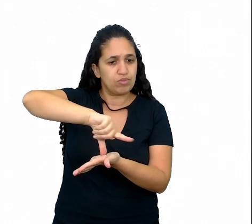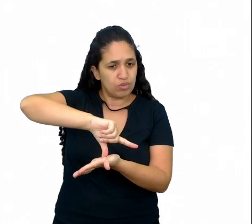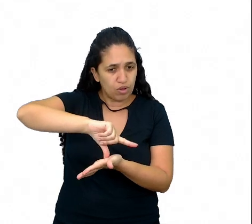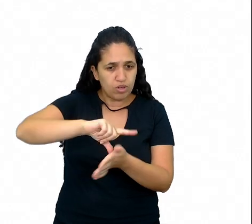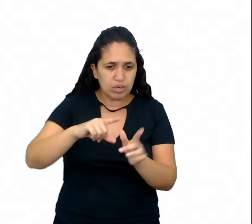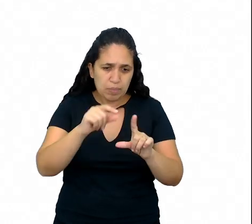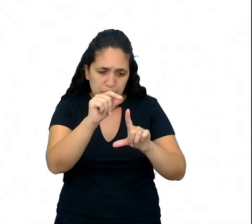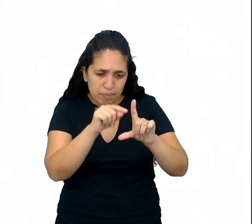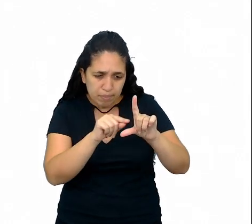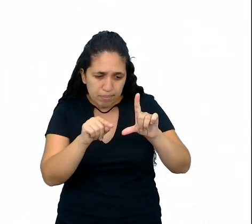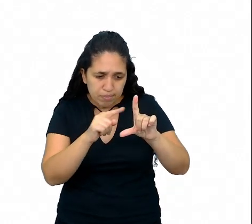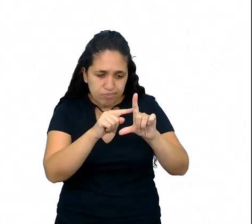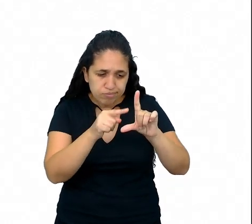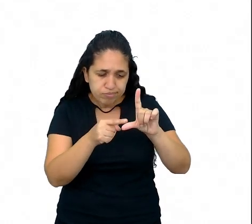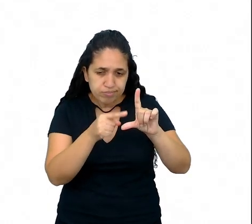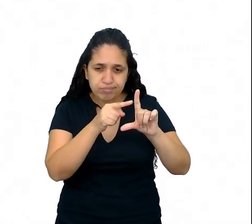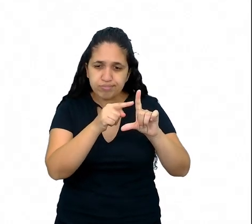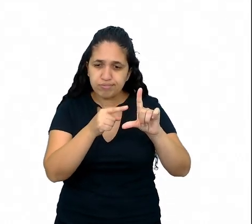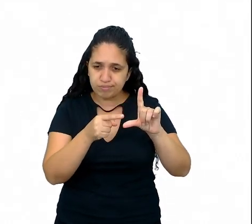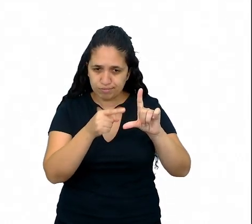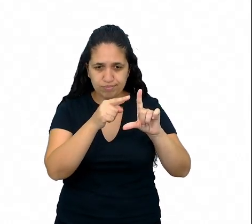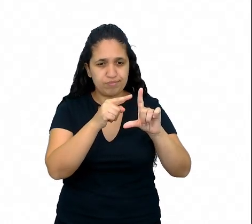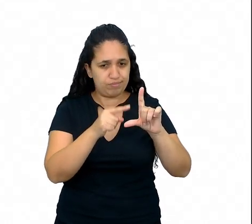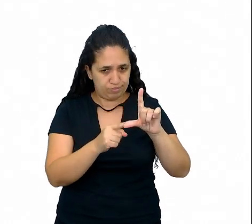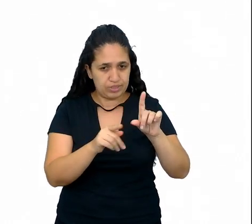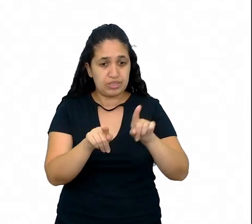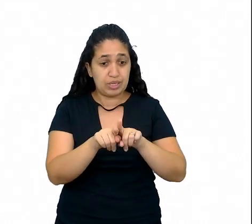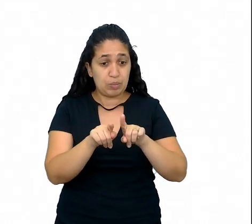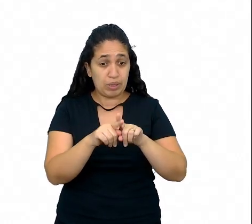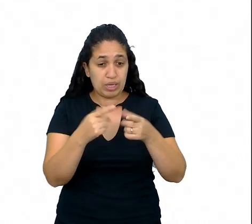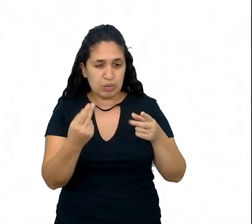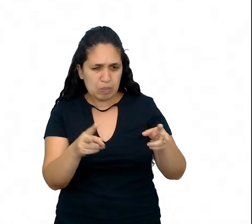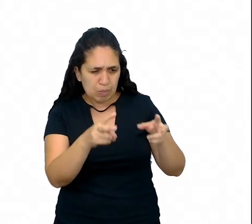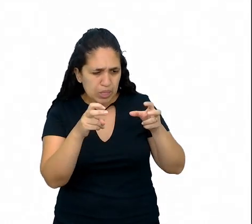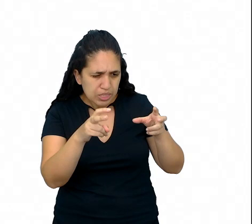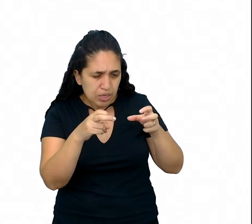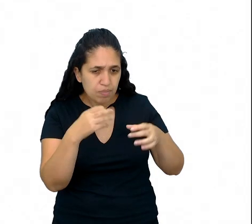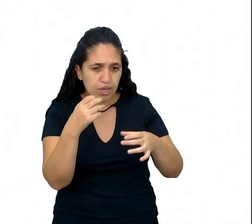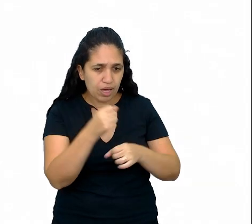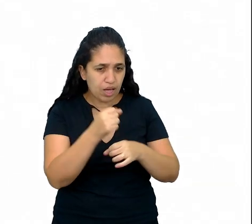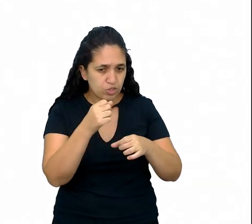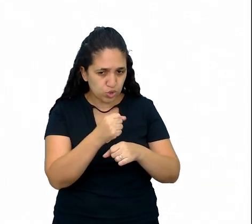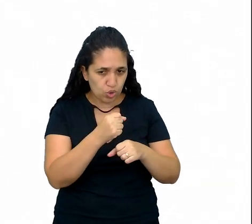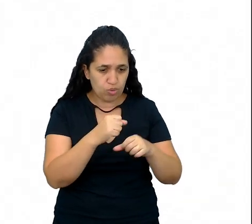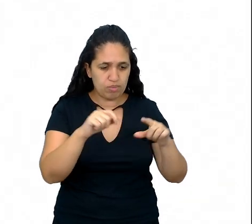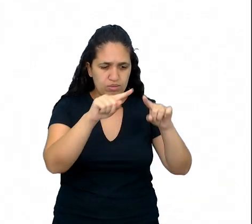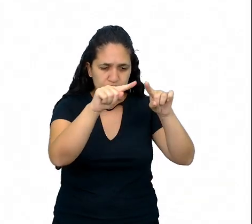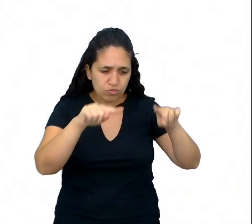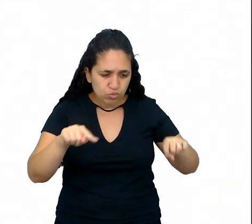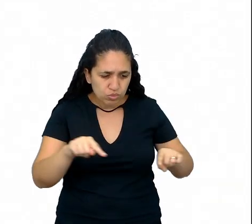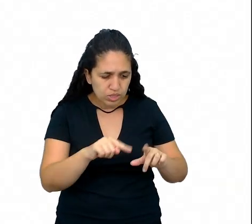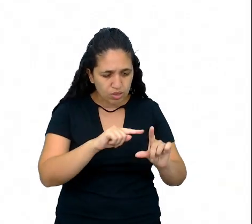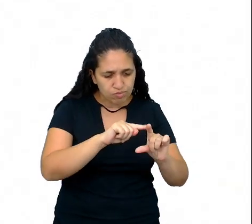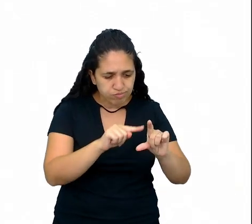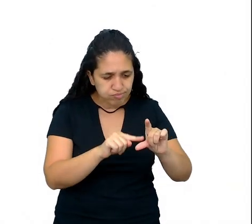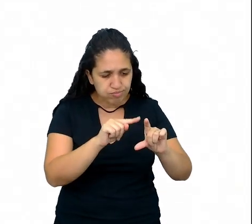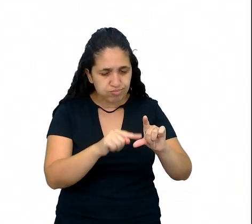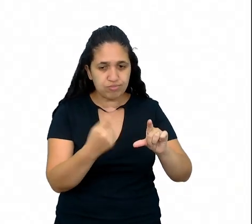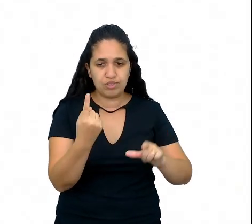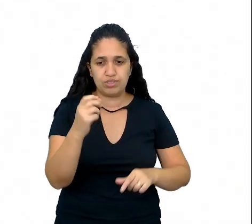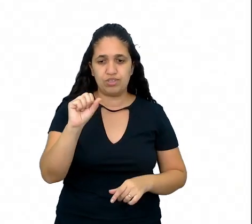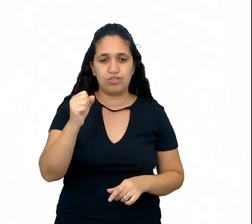e verificar que a soma das medidas dos ângulos internos de um triângulo é 180. Então, quais os